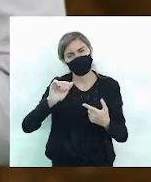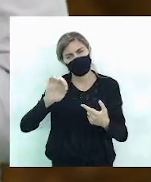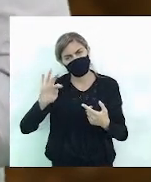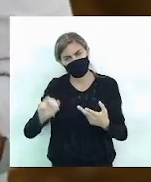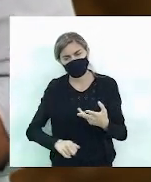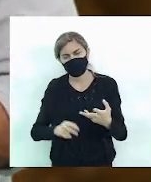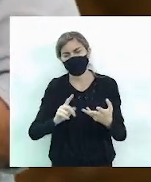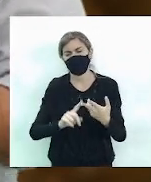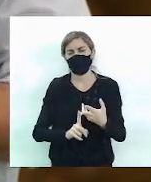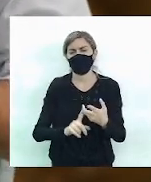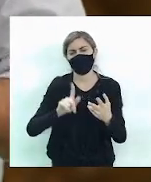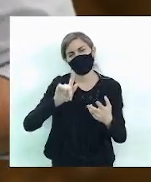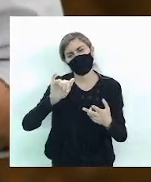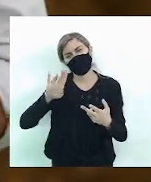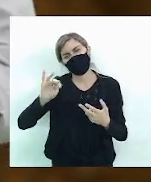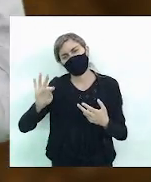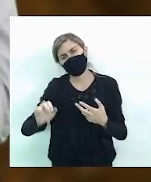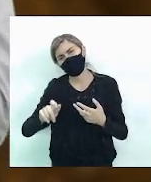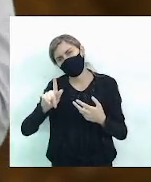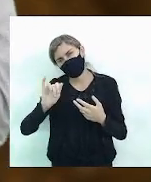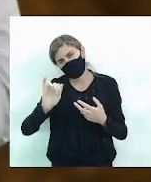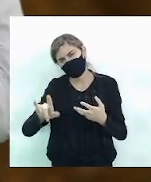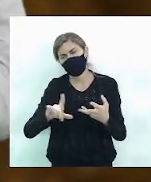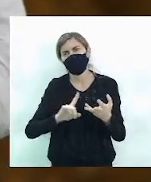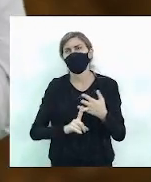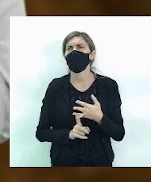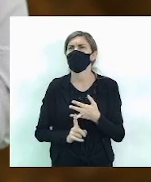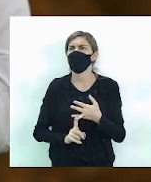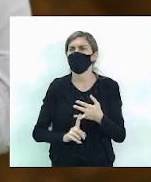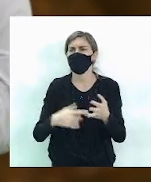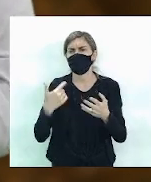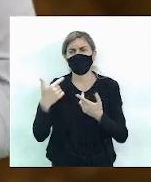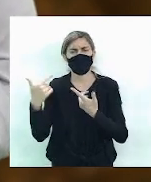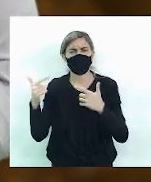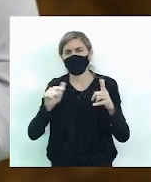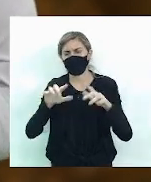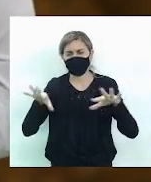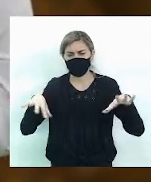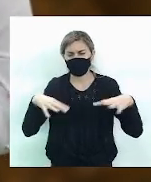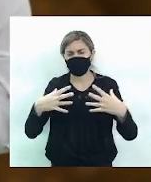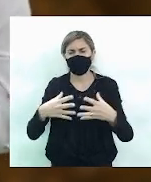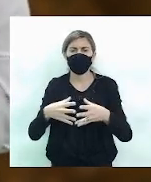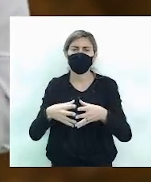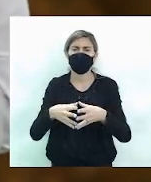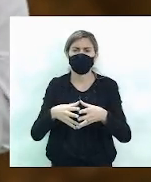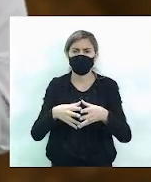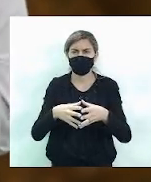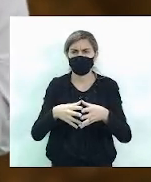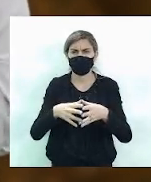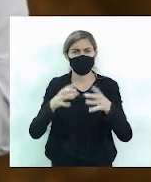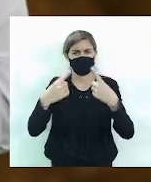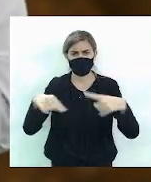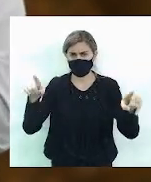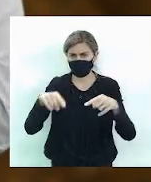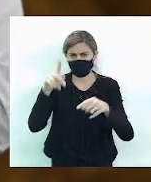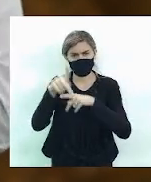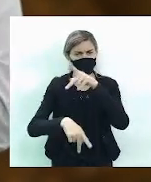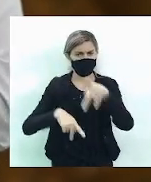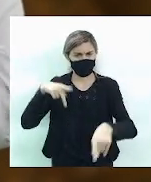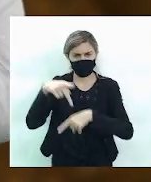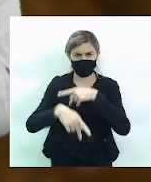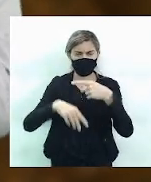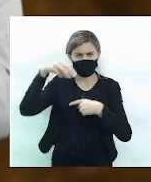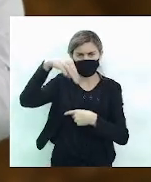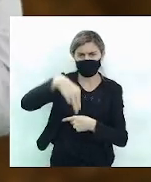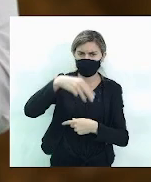Veloso, Gilberto Gil, o que mais? Toda essa questão da música popular, né, brasileira, da